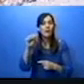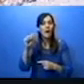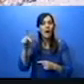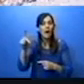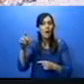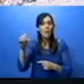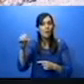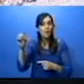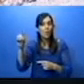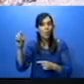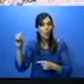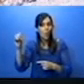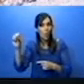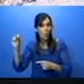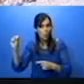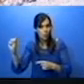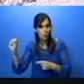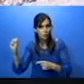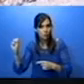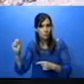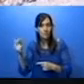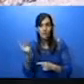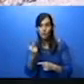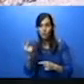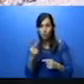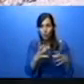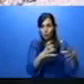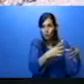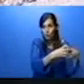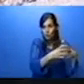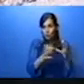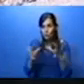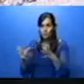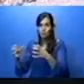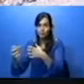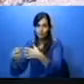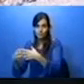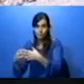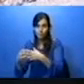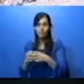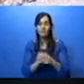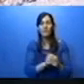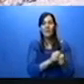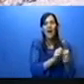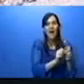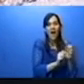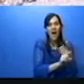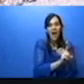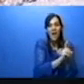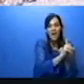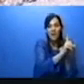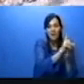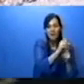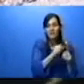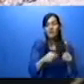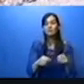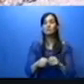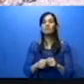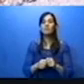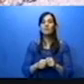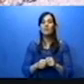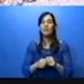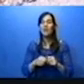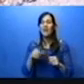os quilópodos e os diplópodos. Os quilópodos, como exemplo, nós temos a lacraia, a centopeia, são